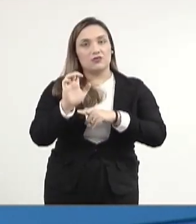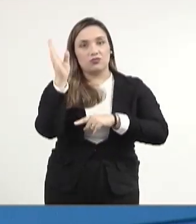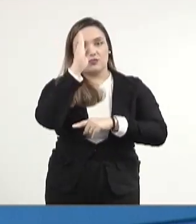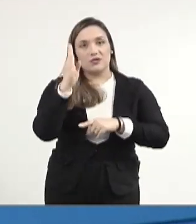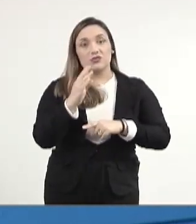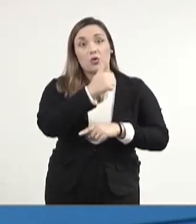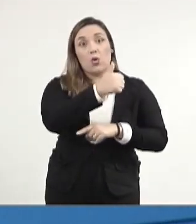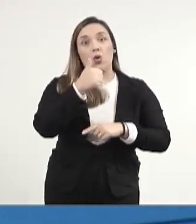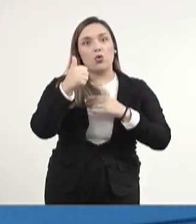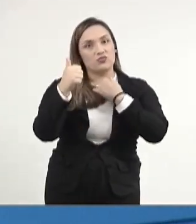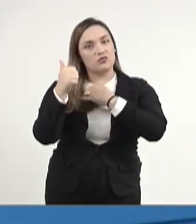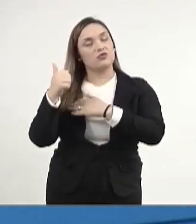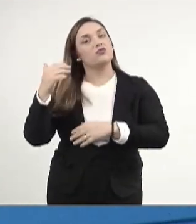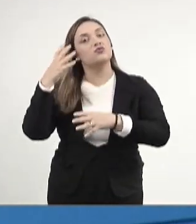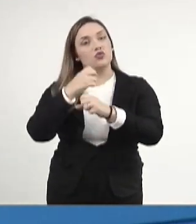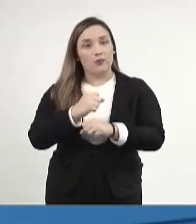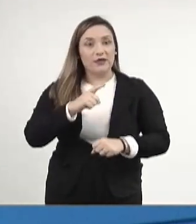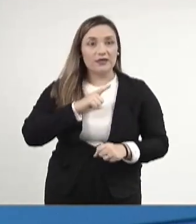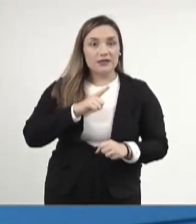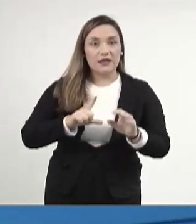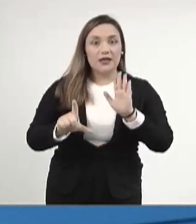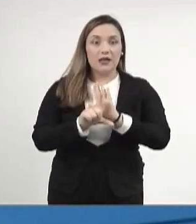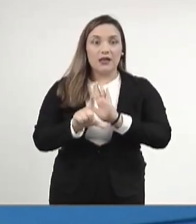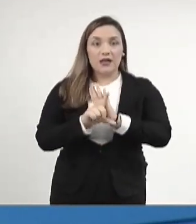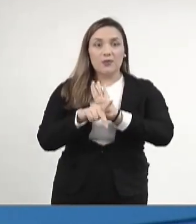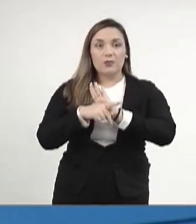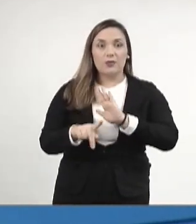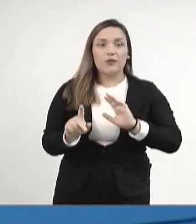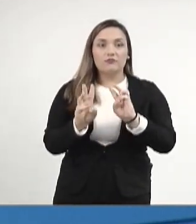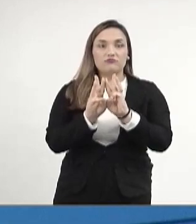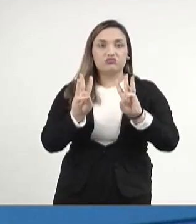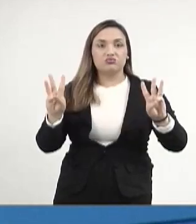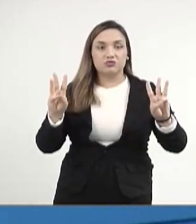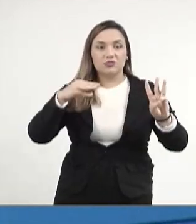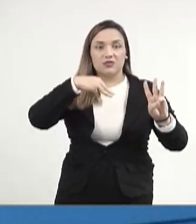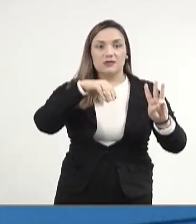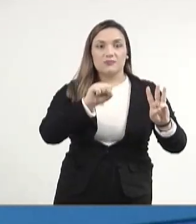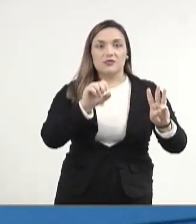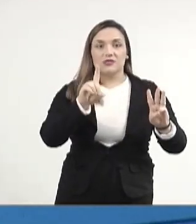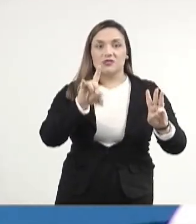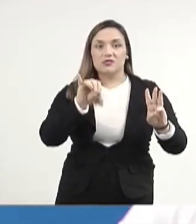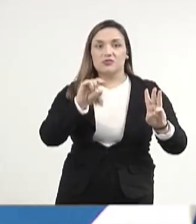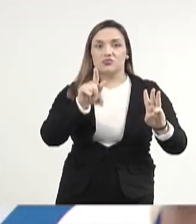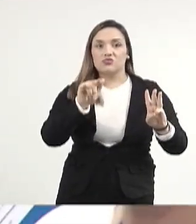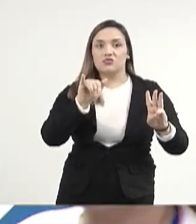referido protocolo ser disponibilizado por meio da plataforma MS Digital.